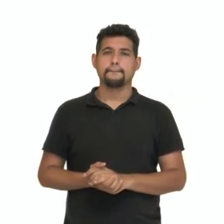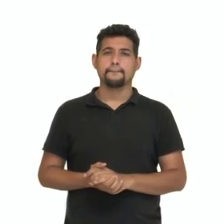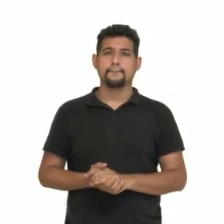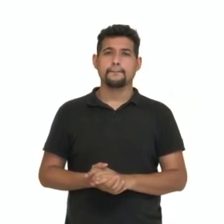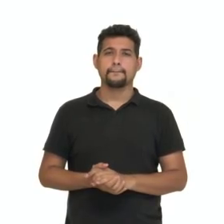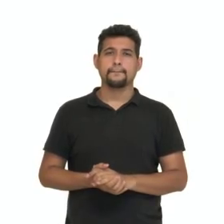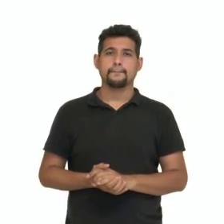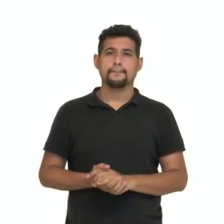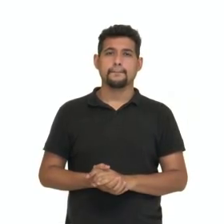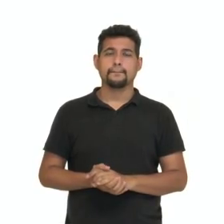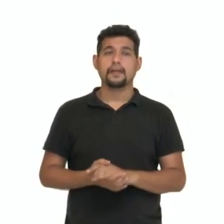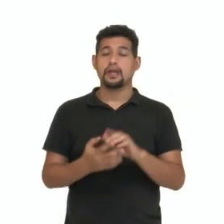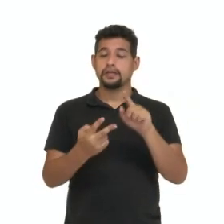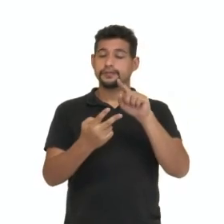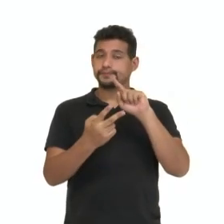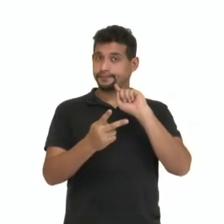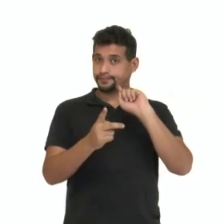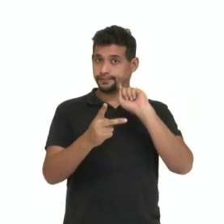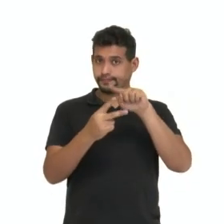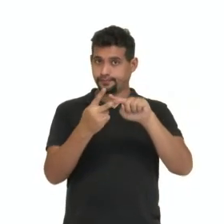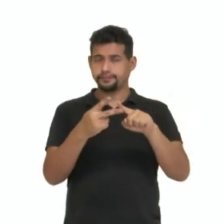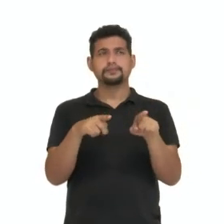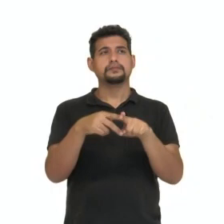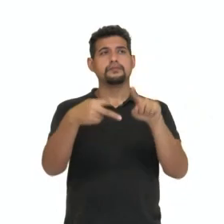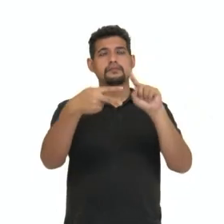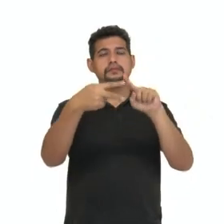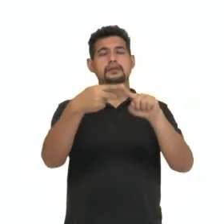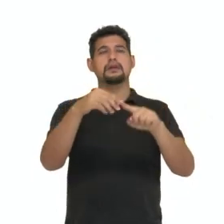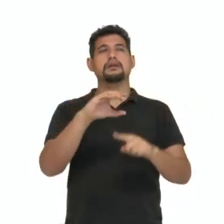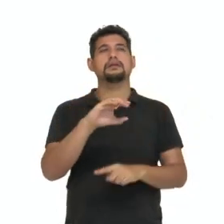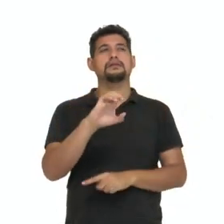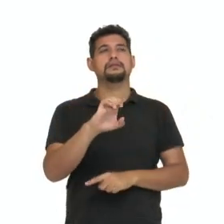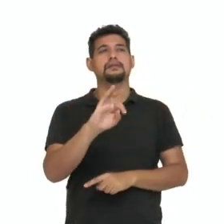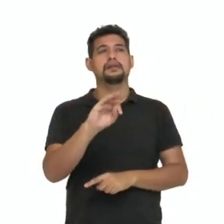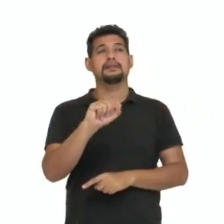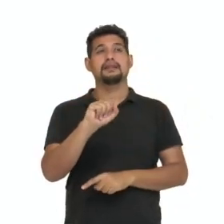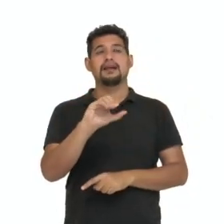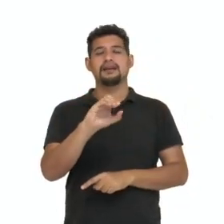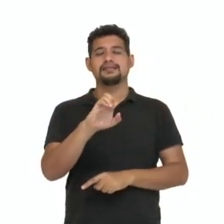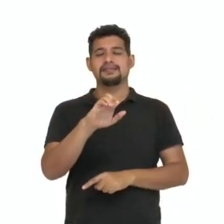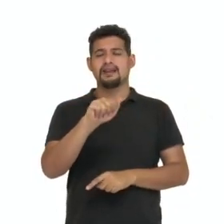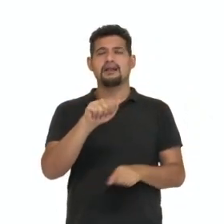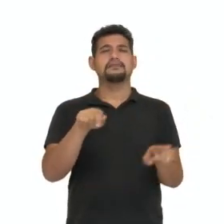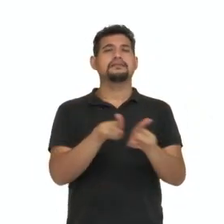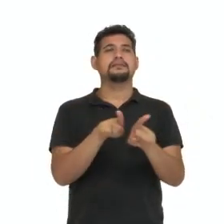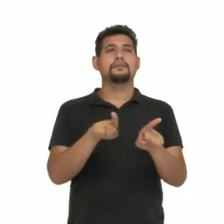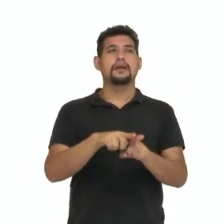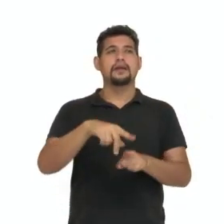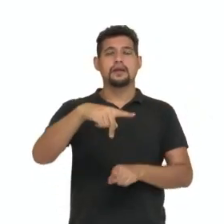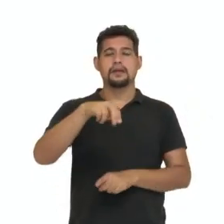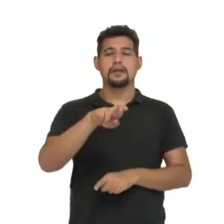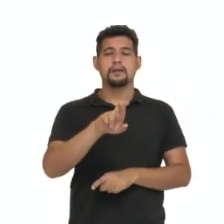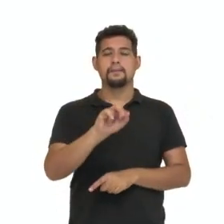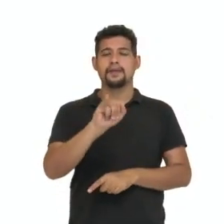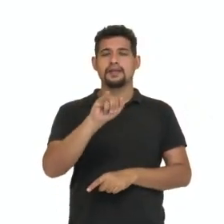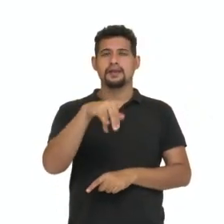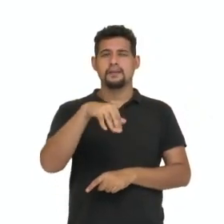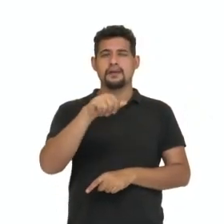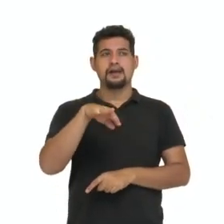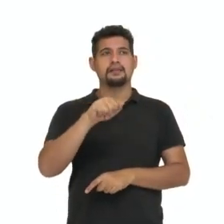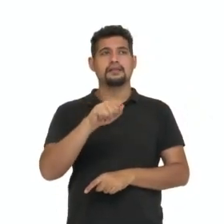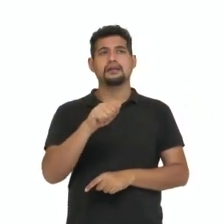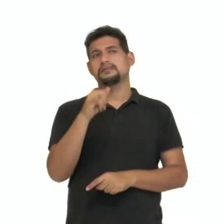As outras duas ordens, né, os dos cetáceos, tá? E os primatas. Cetáceos